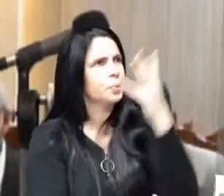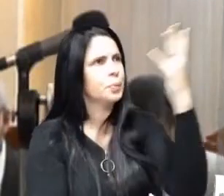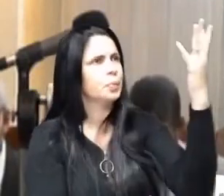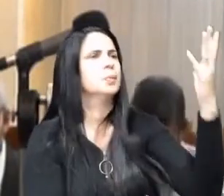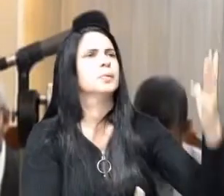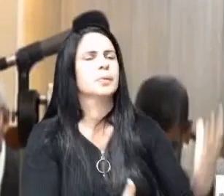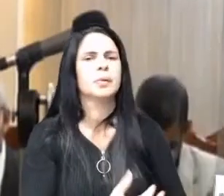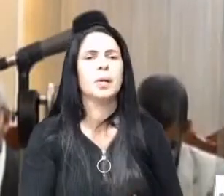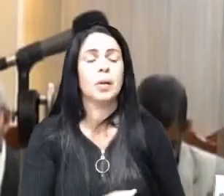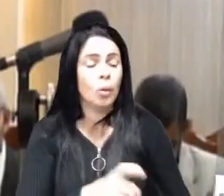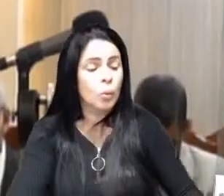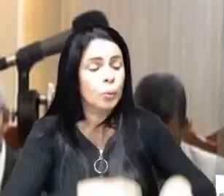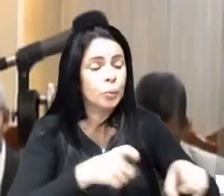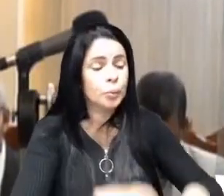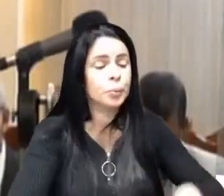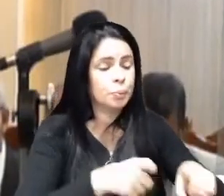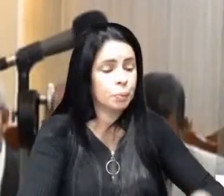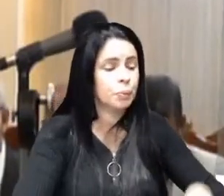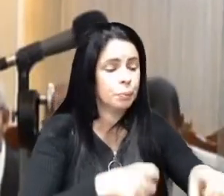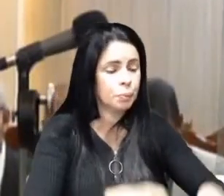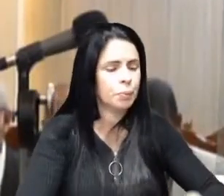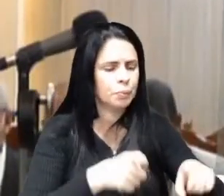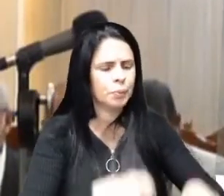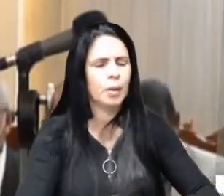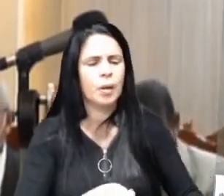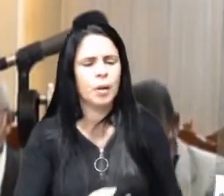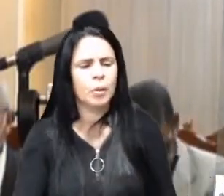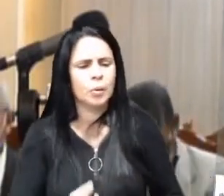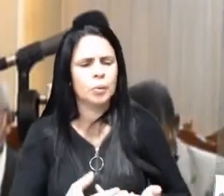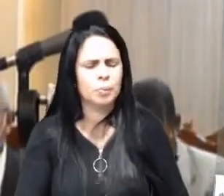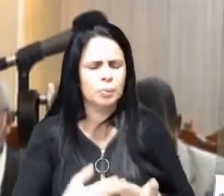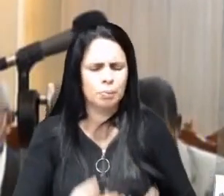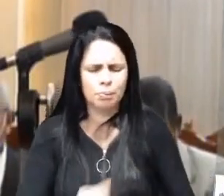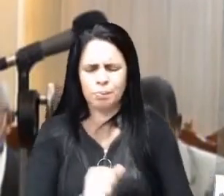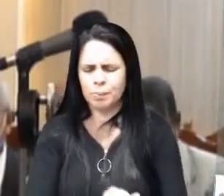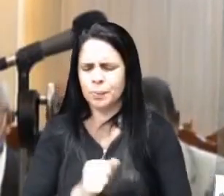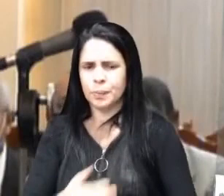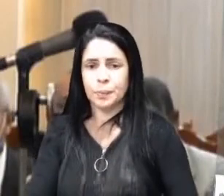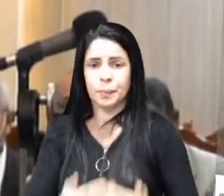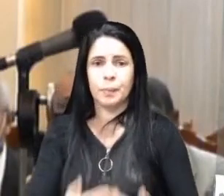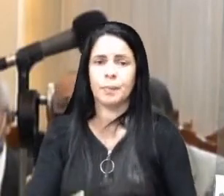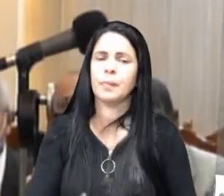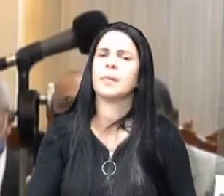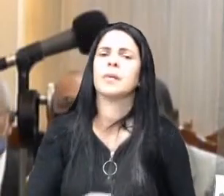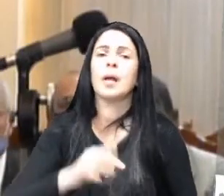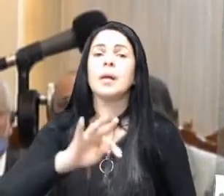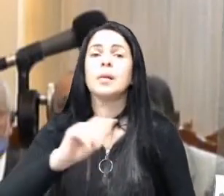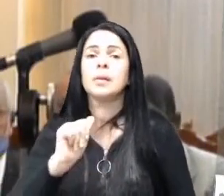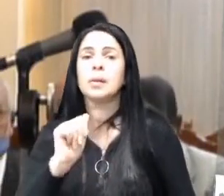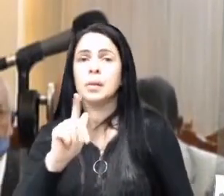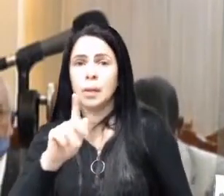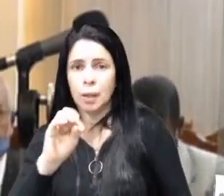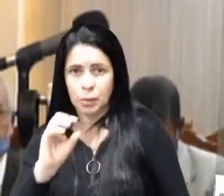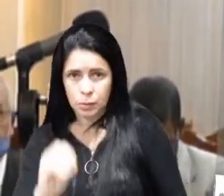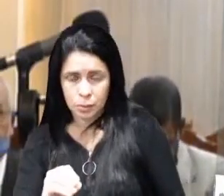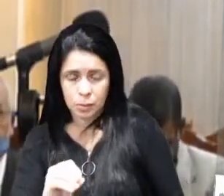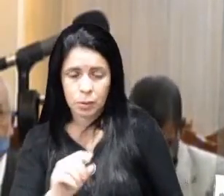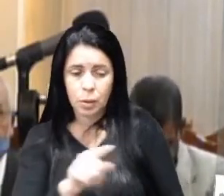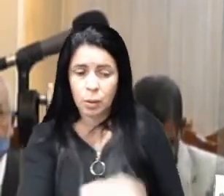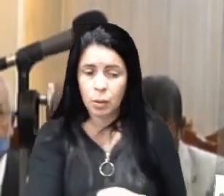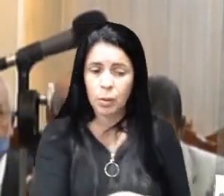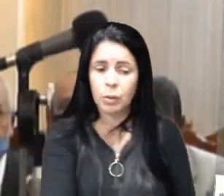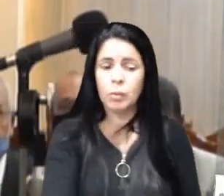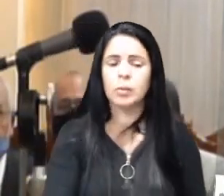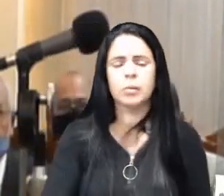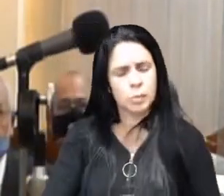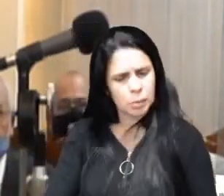o agricultor está lá esperando com paciência. Aí São Tiago diz, sede vós também